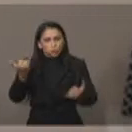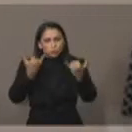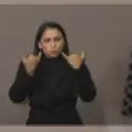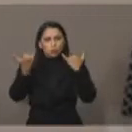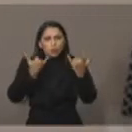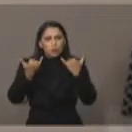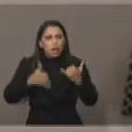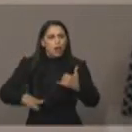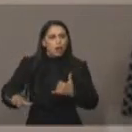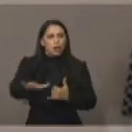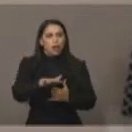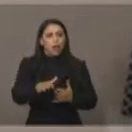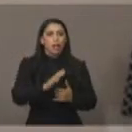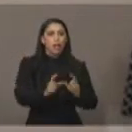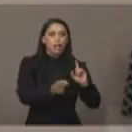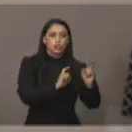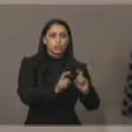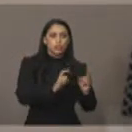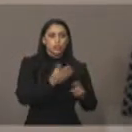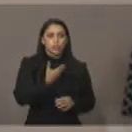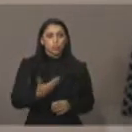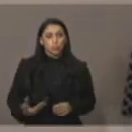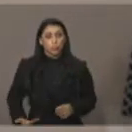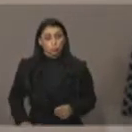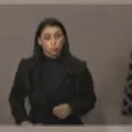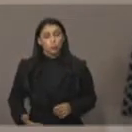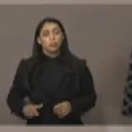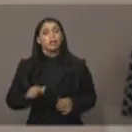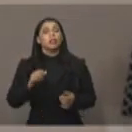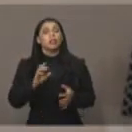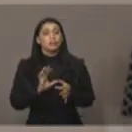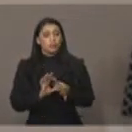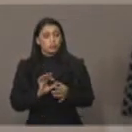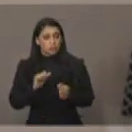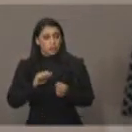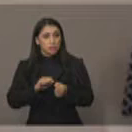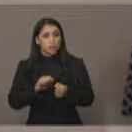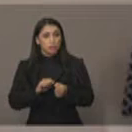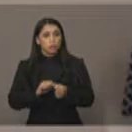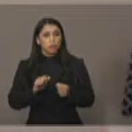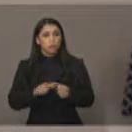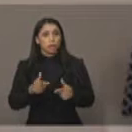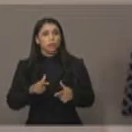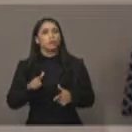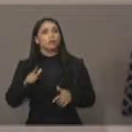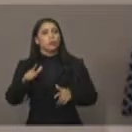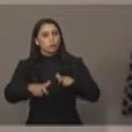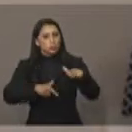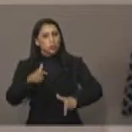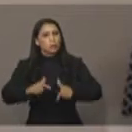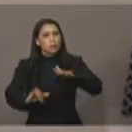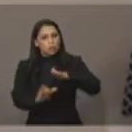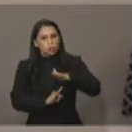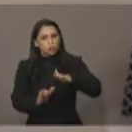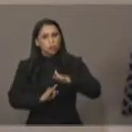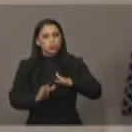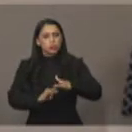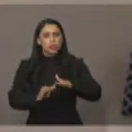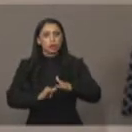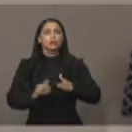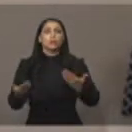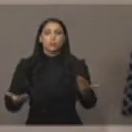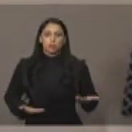coordenada e integrada entre a administração pública, proporcionando, assim, o cumprimento da missão institucional desempenhada pelos servidores do